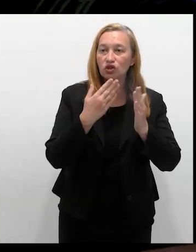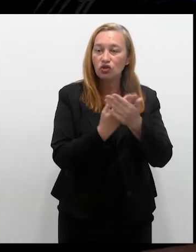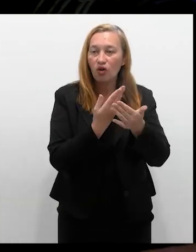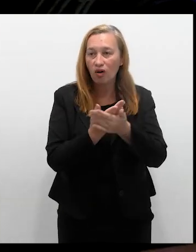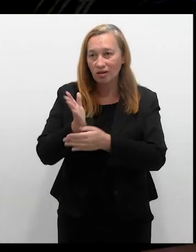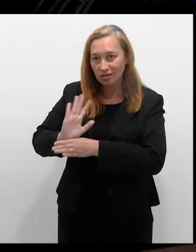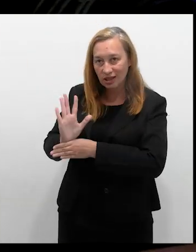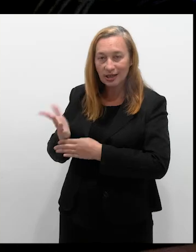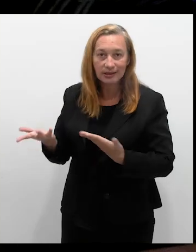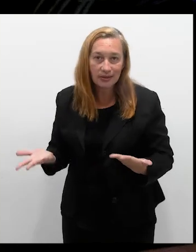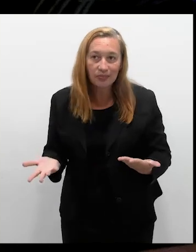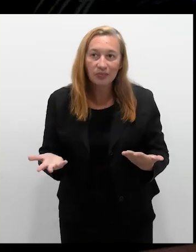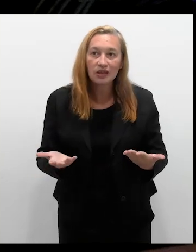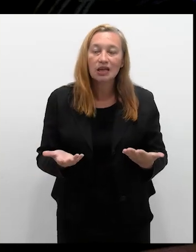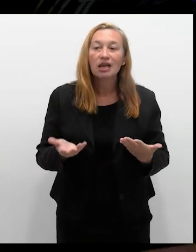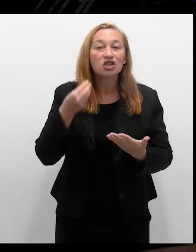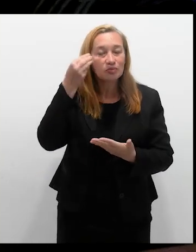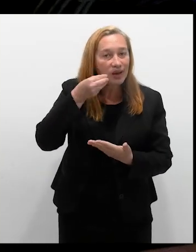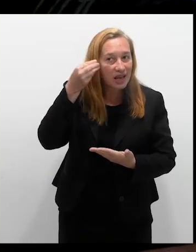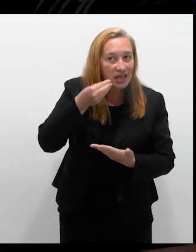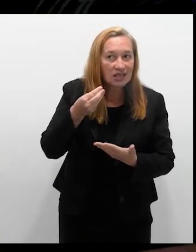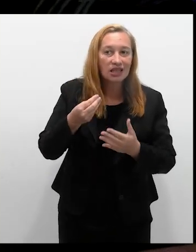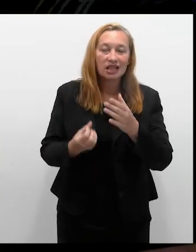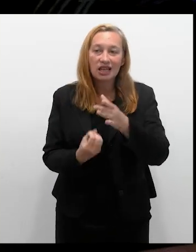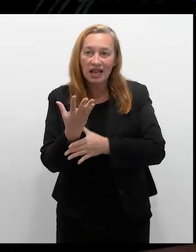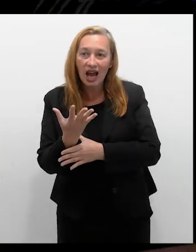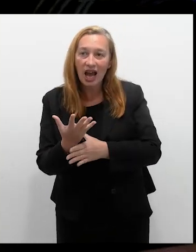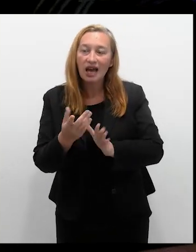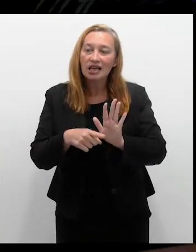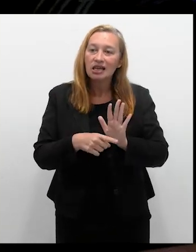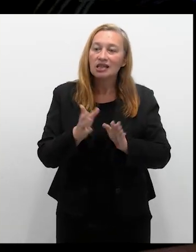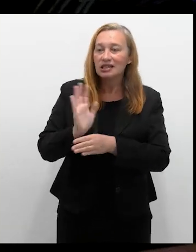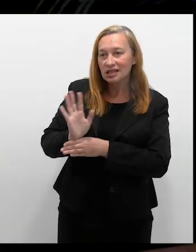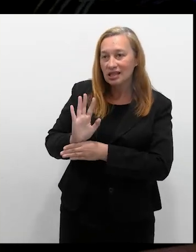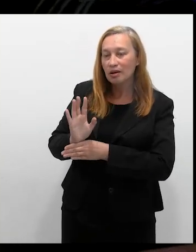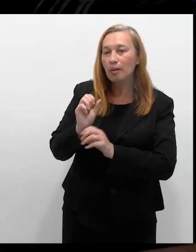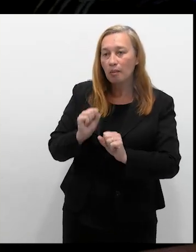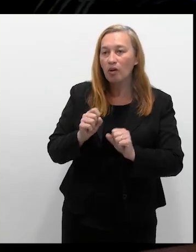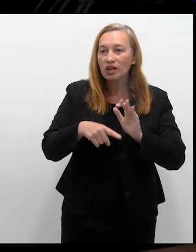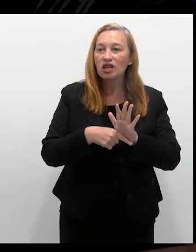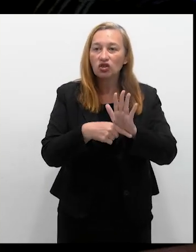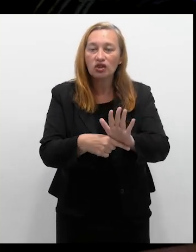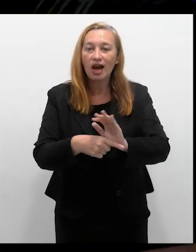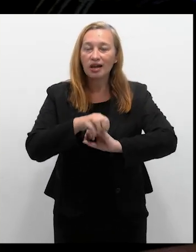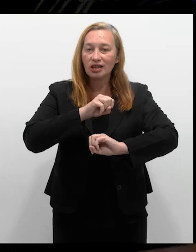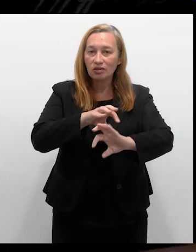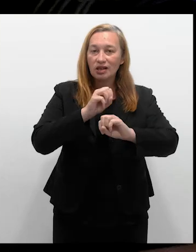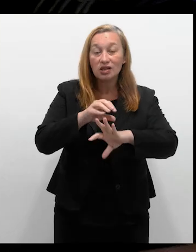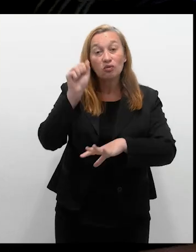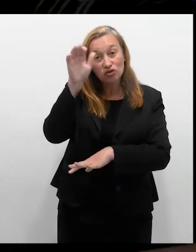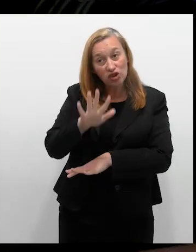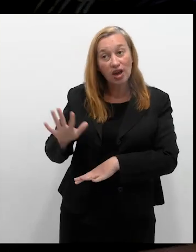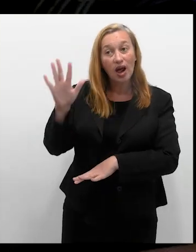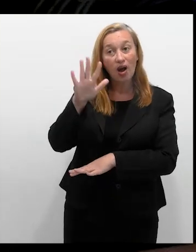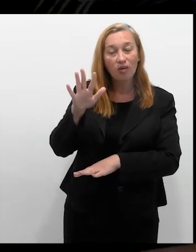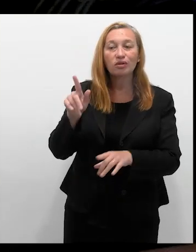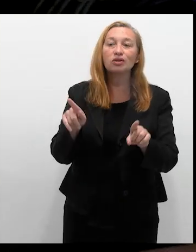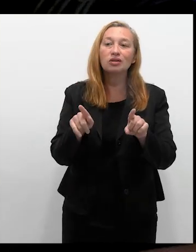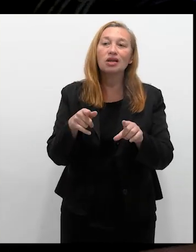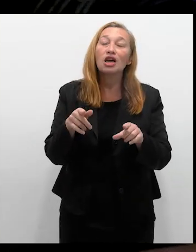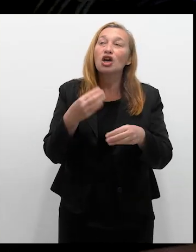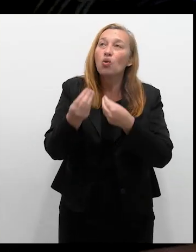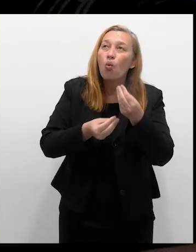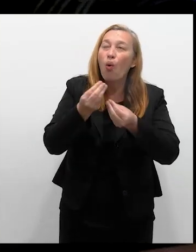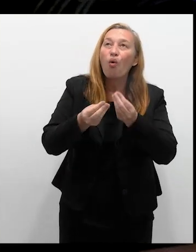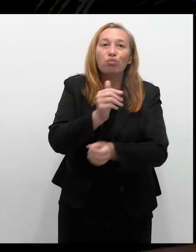o cinema para dentro da escola? Que essa experiência de fazer cinema pode promover de inovador pela educação como um todo e